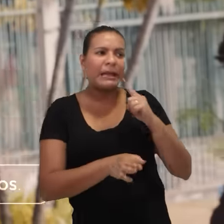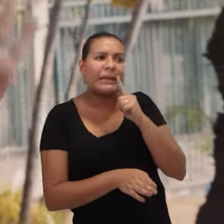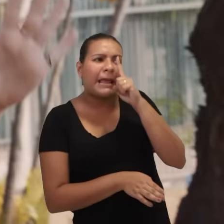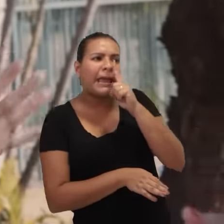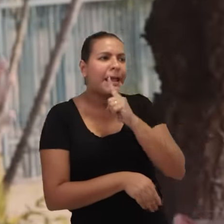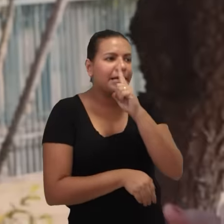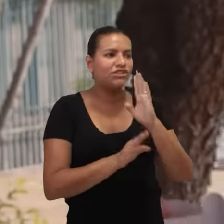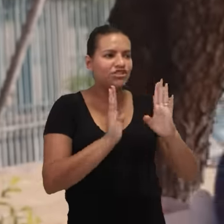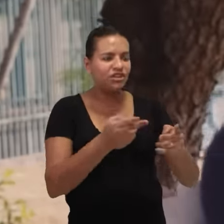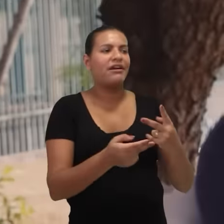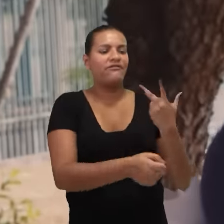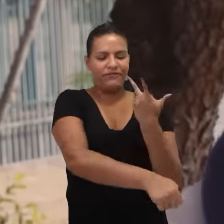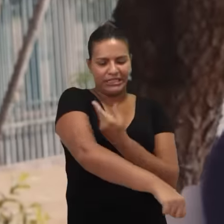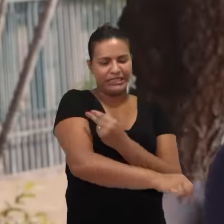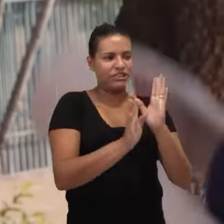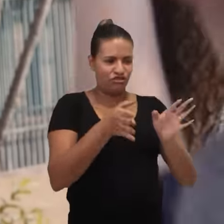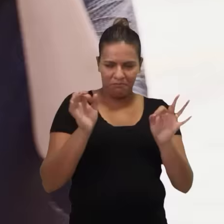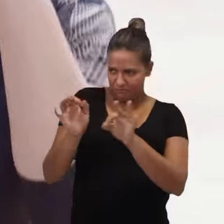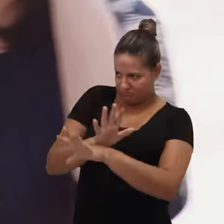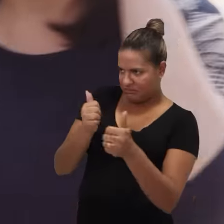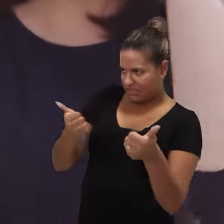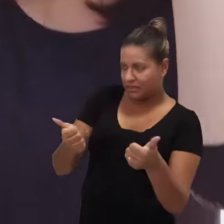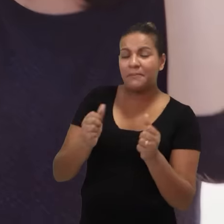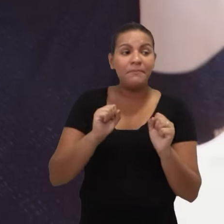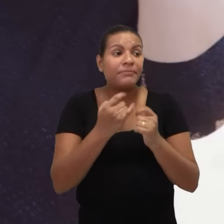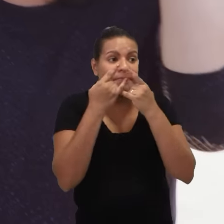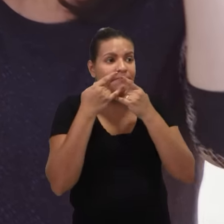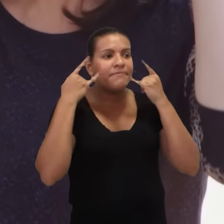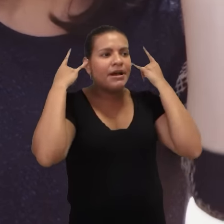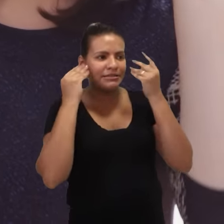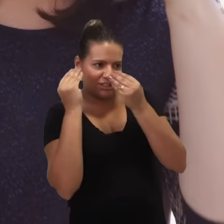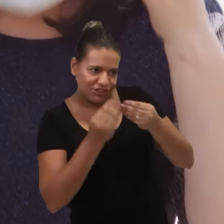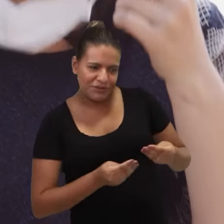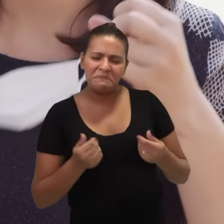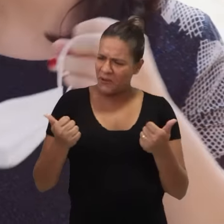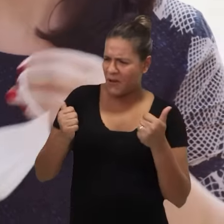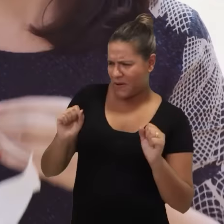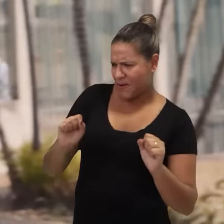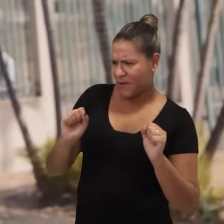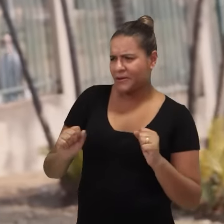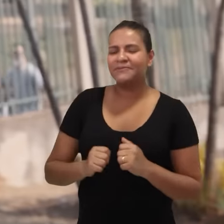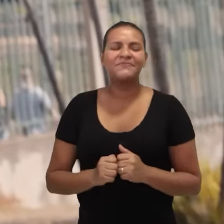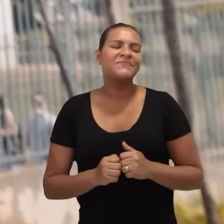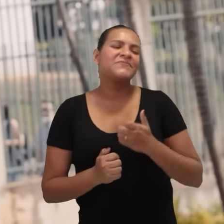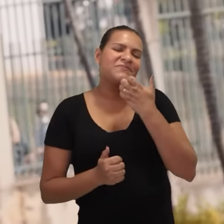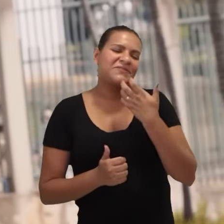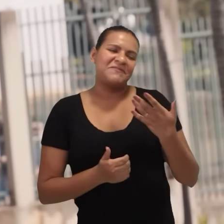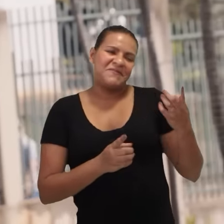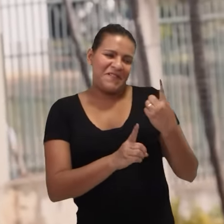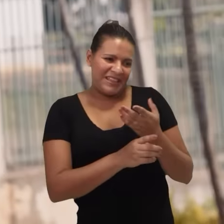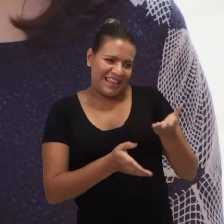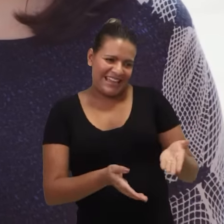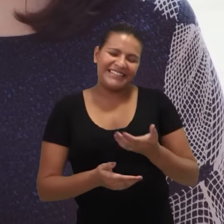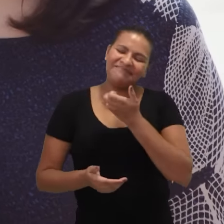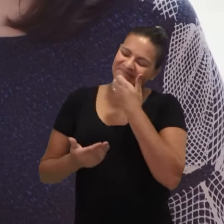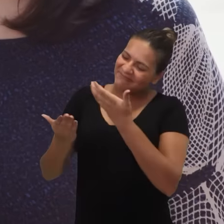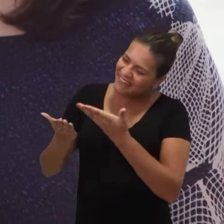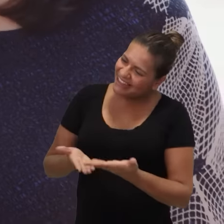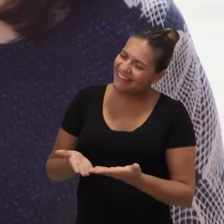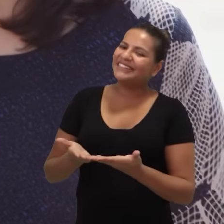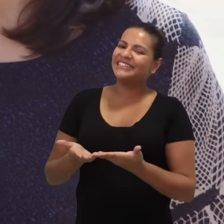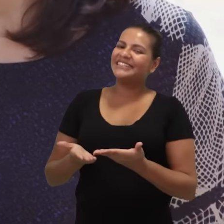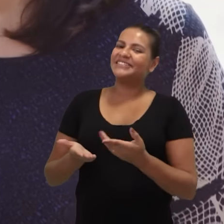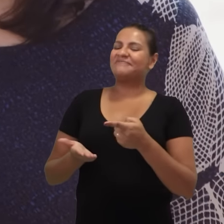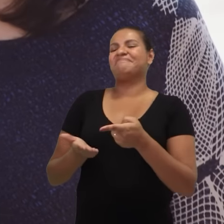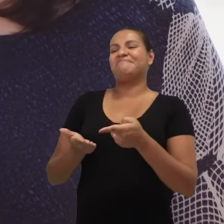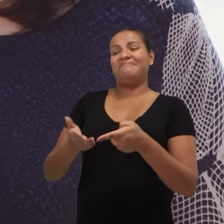sim, estamos vacinadas. Vamos conversar um pouco sem máscara? Vamos, vamos. Um pouquinho. Pronto, sim. Bom te encontrar aqui. Obrigada, obrigada por terem vindo,